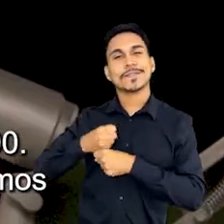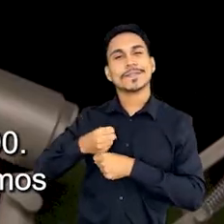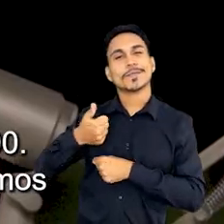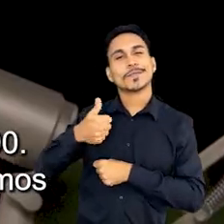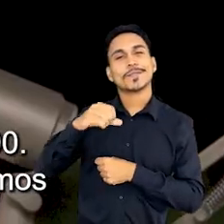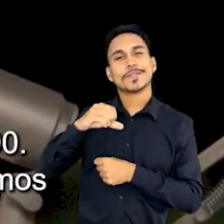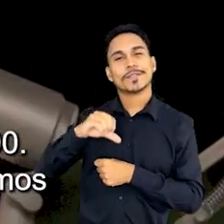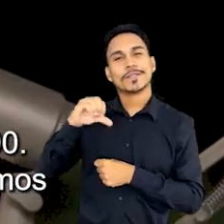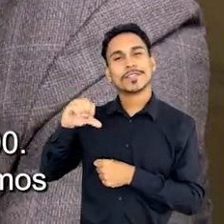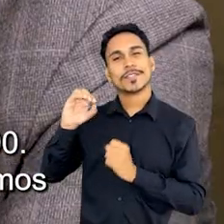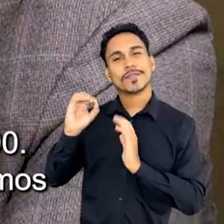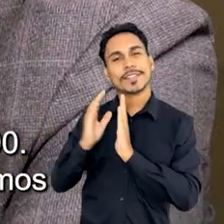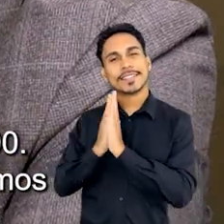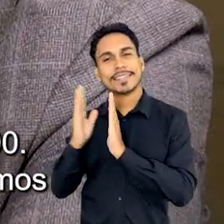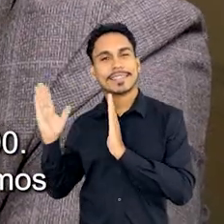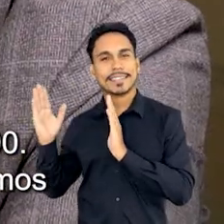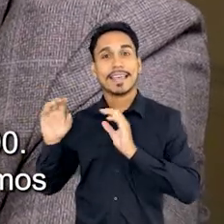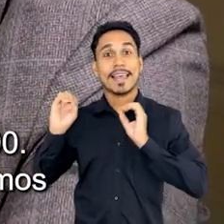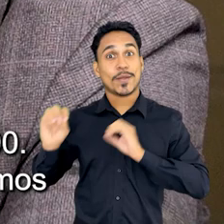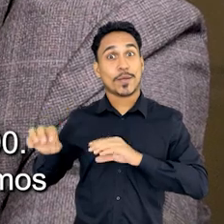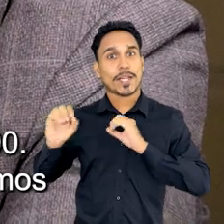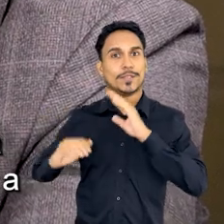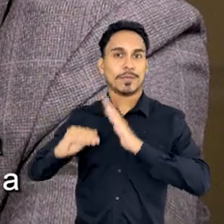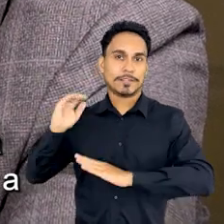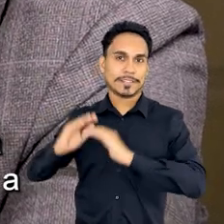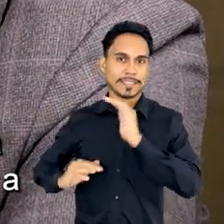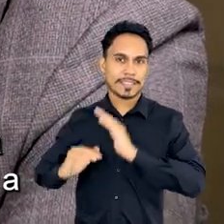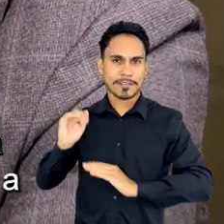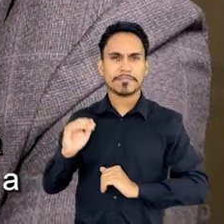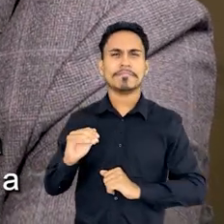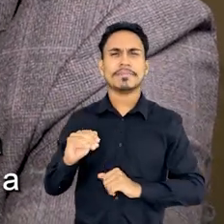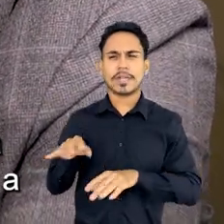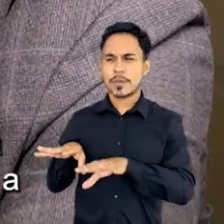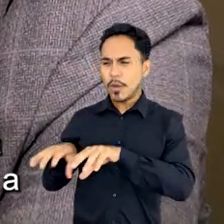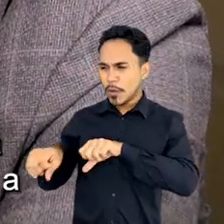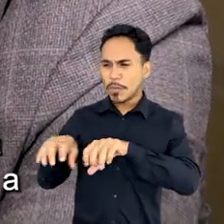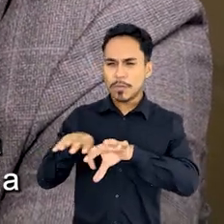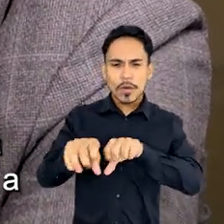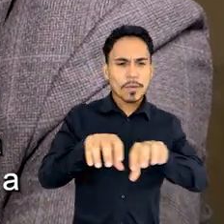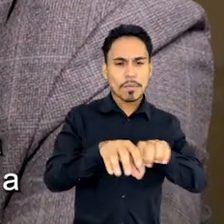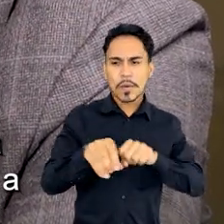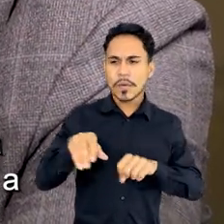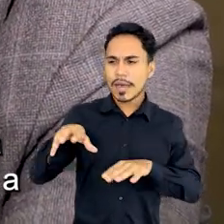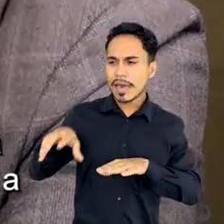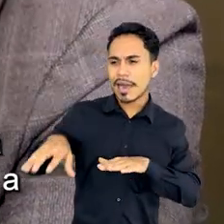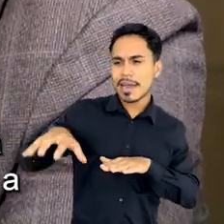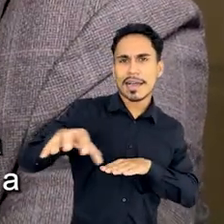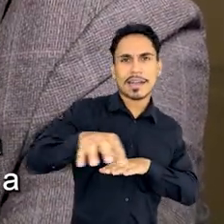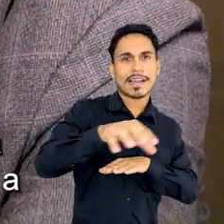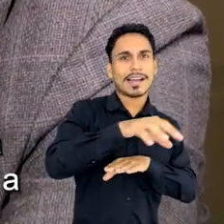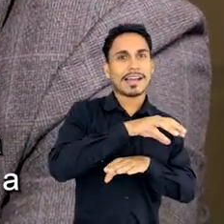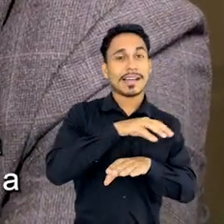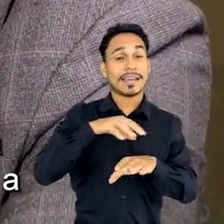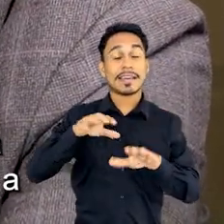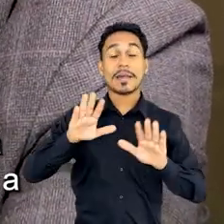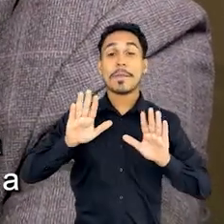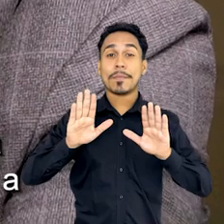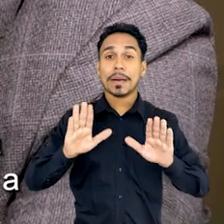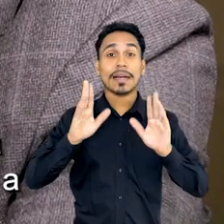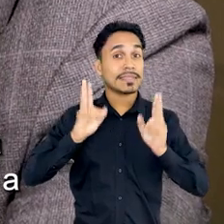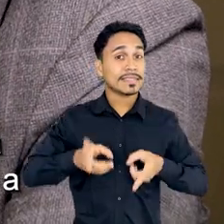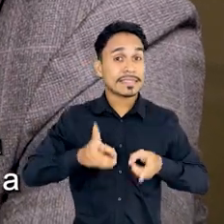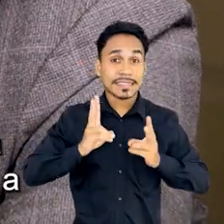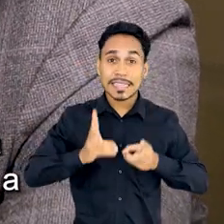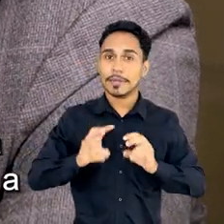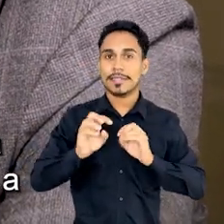90 é uma escola de educação profissional formamos profissionais para diversas áreas mas nunca abrimos mão de ensinar a